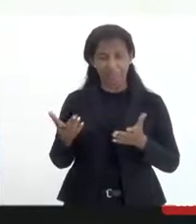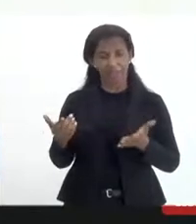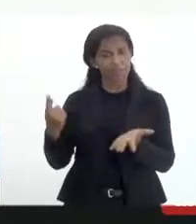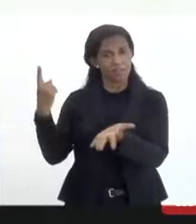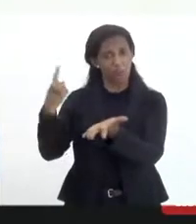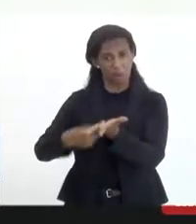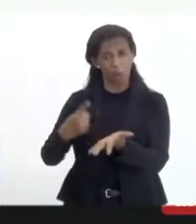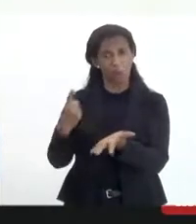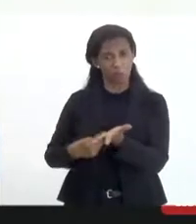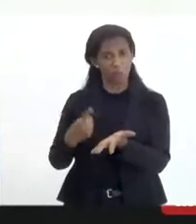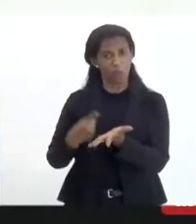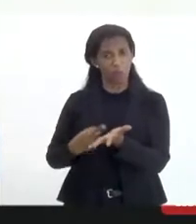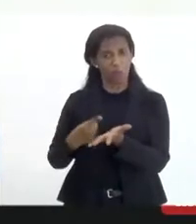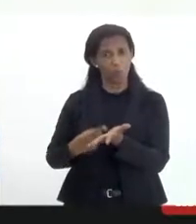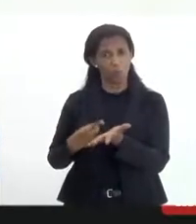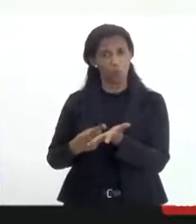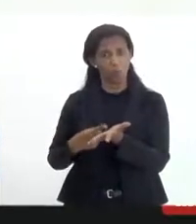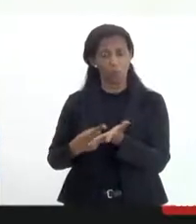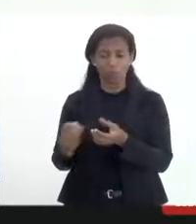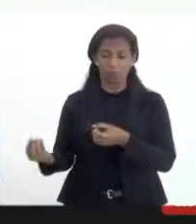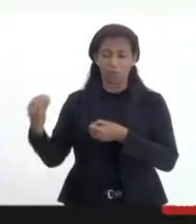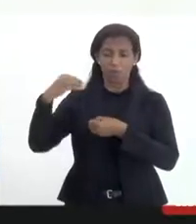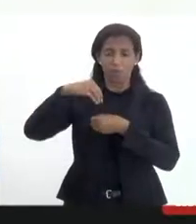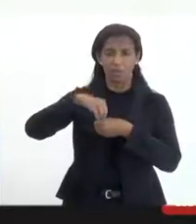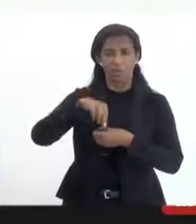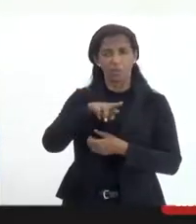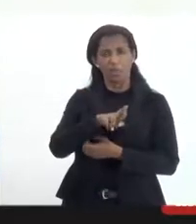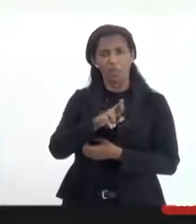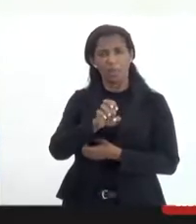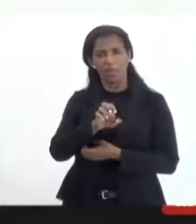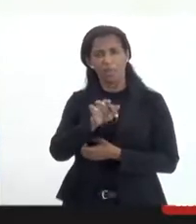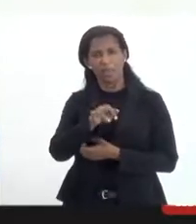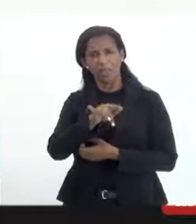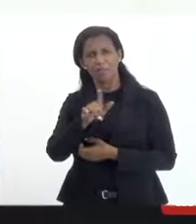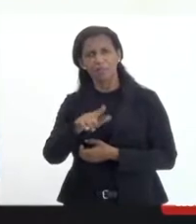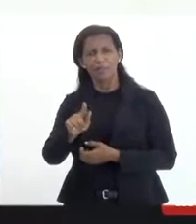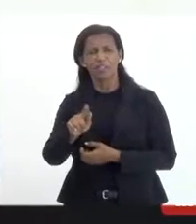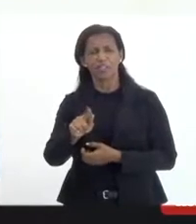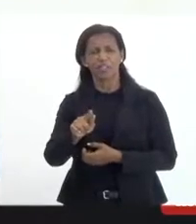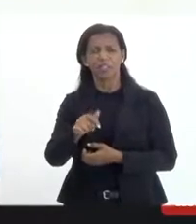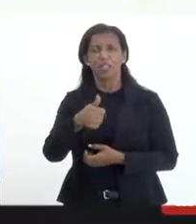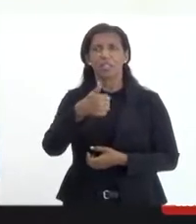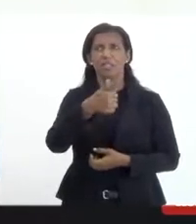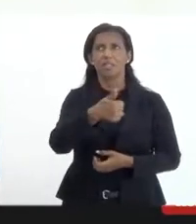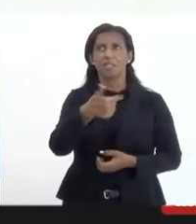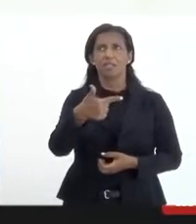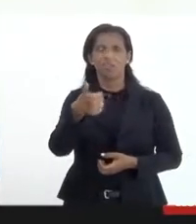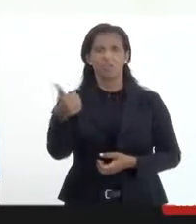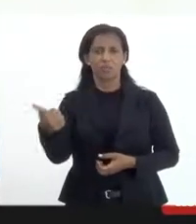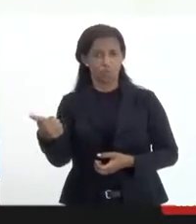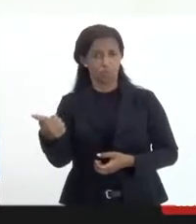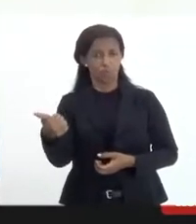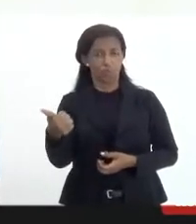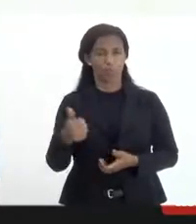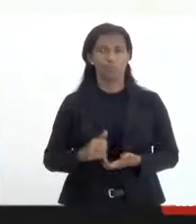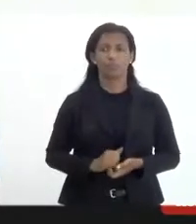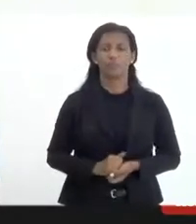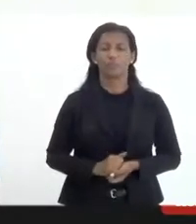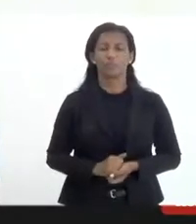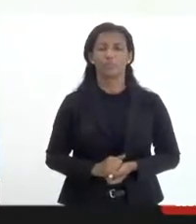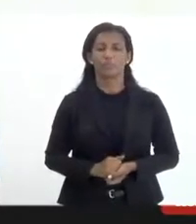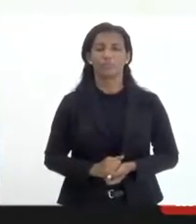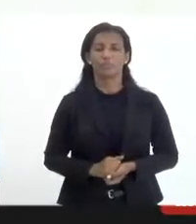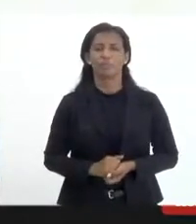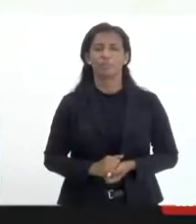acordo dentro do refis existente, o refis 121, né,